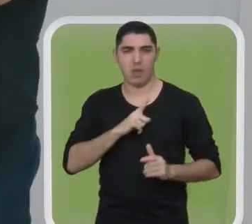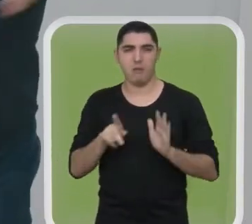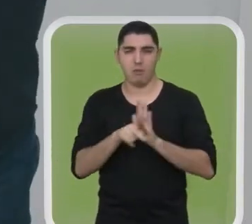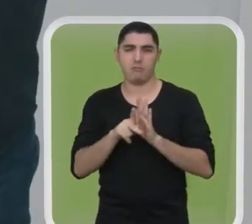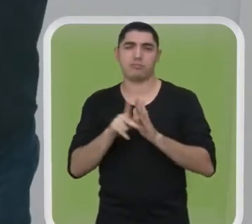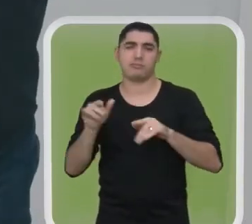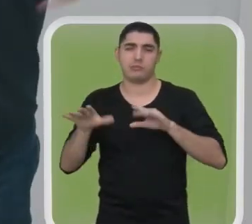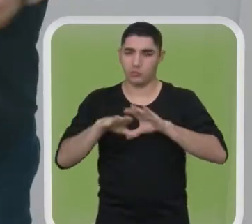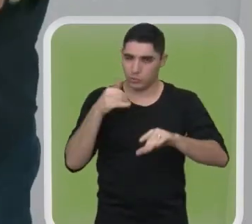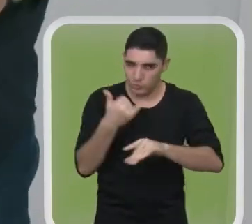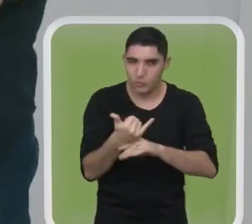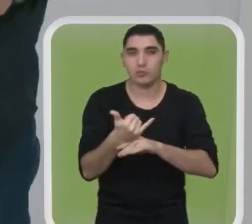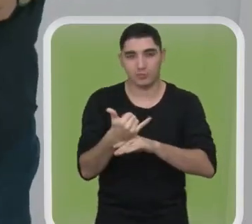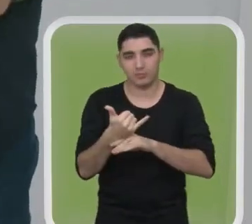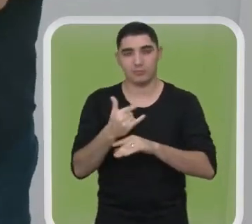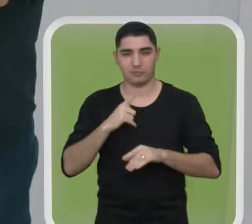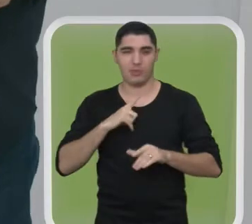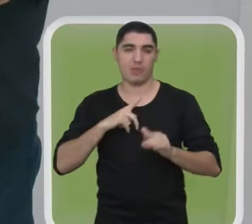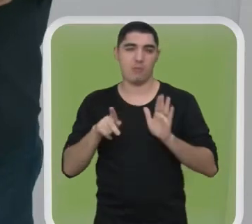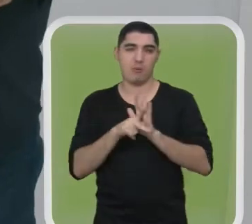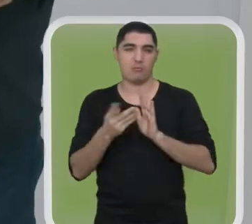câmarasjc.sp.gov.br e no